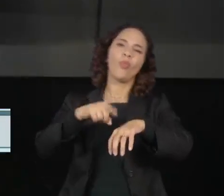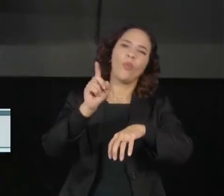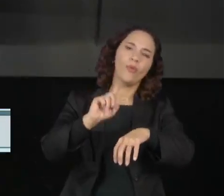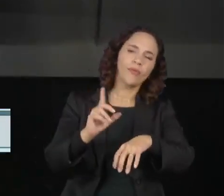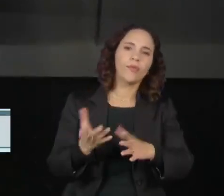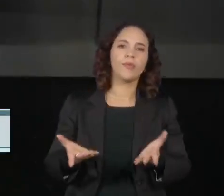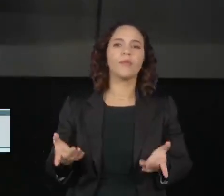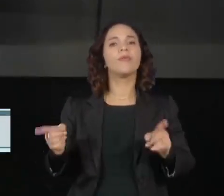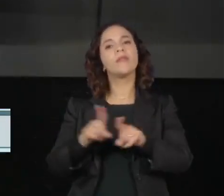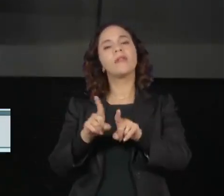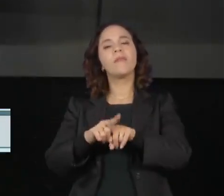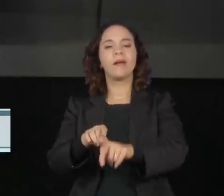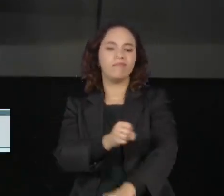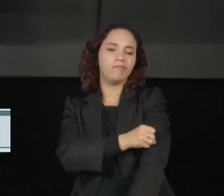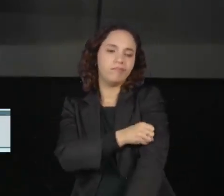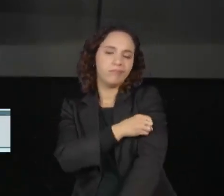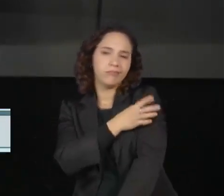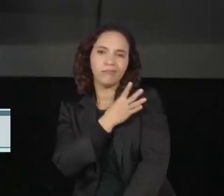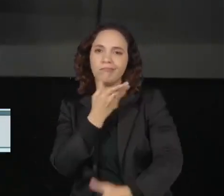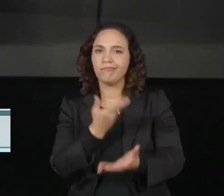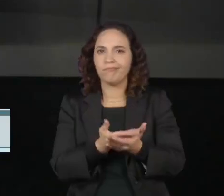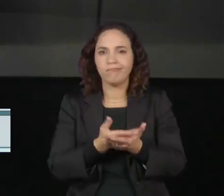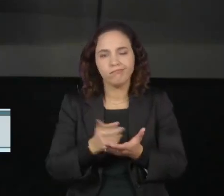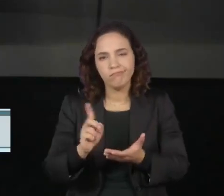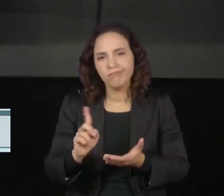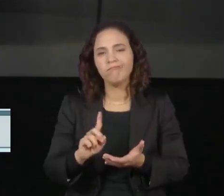baixo nível de escolaridade, então a pessoa não tem